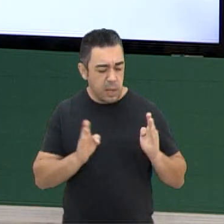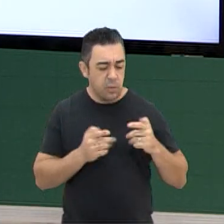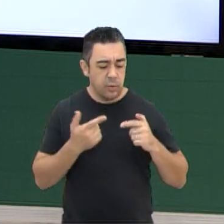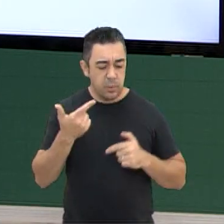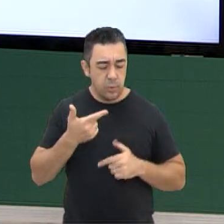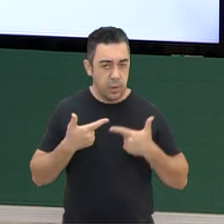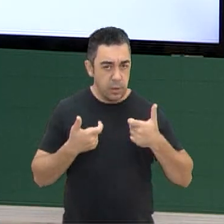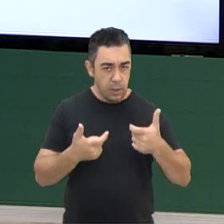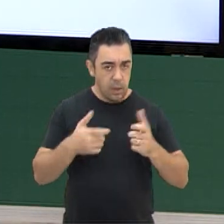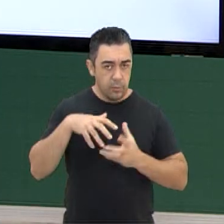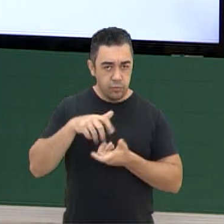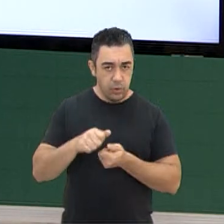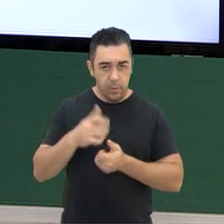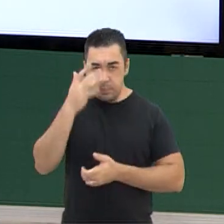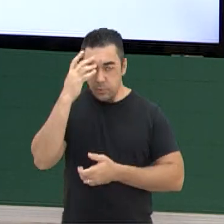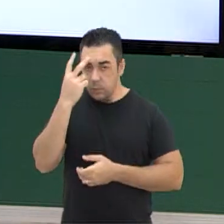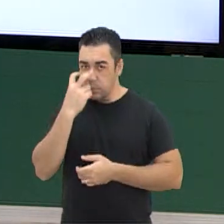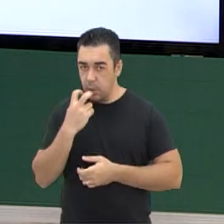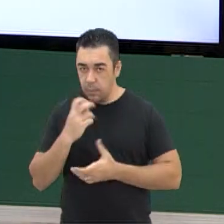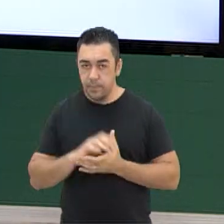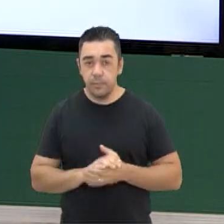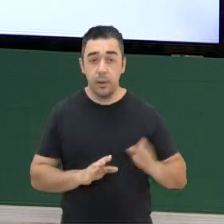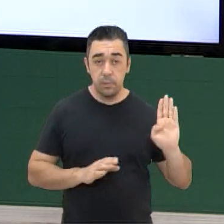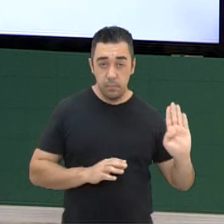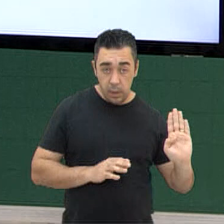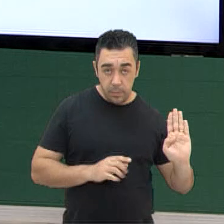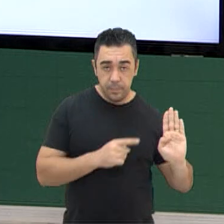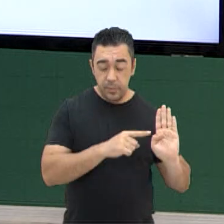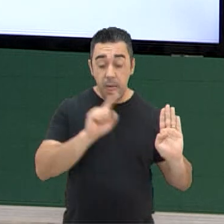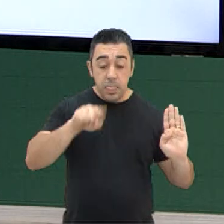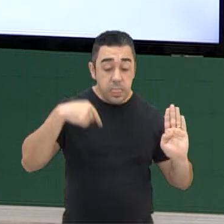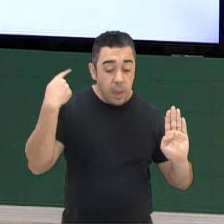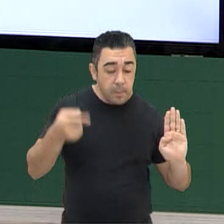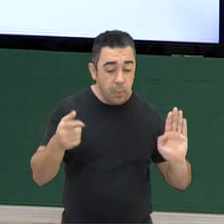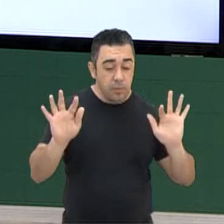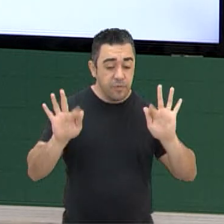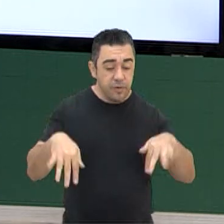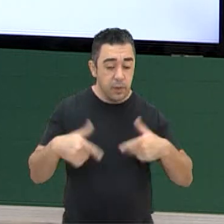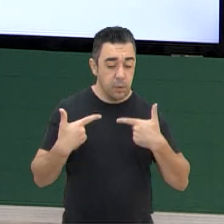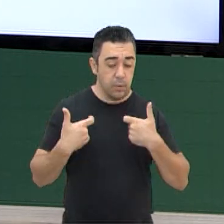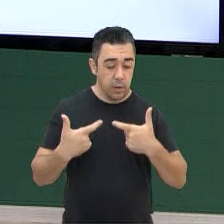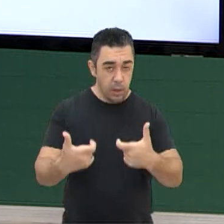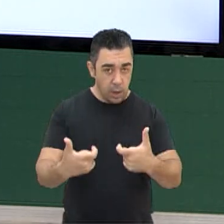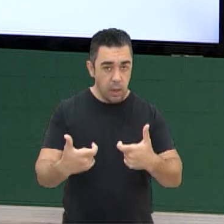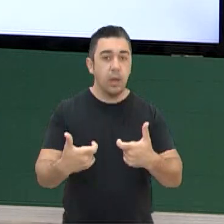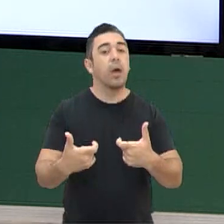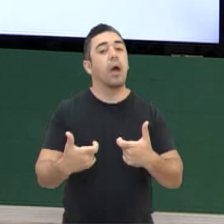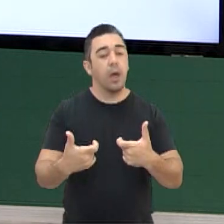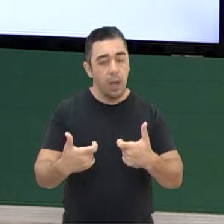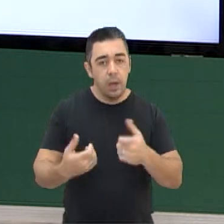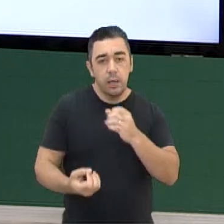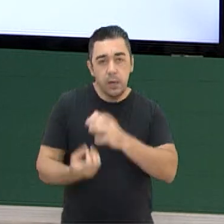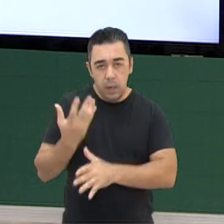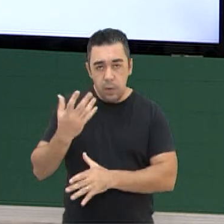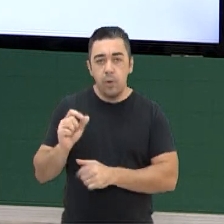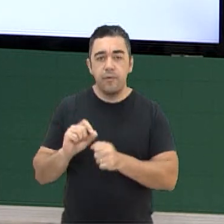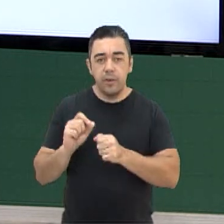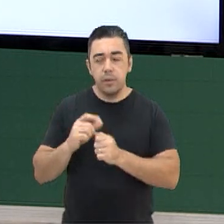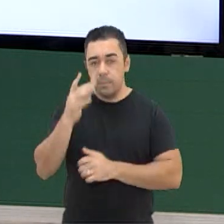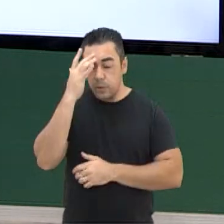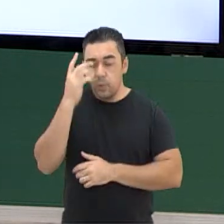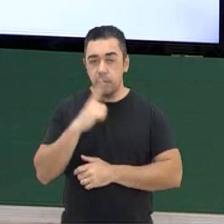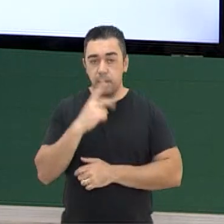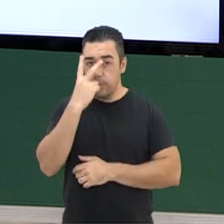Guerra Mundial por combatentes cegos. E letra B, o goalball foi criado após o fim do conflito para socializar os veteranos que